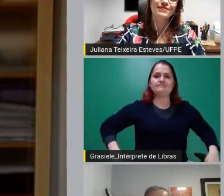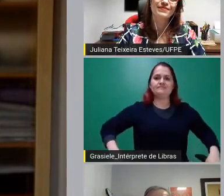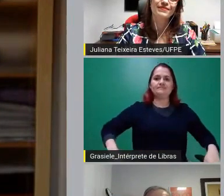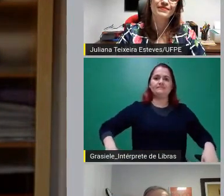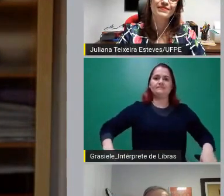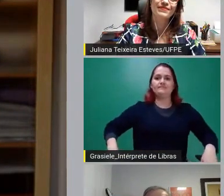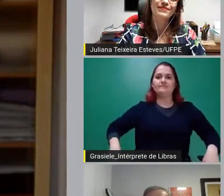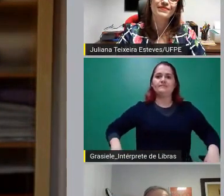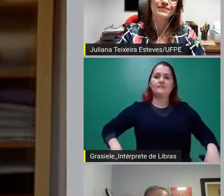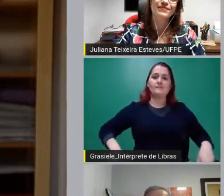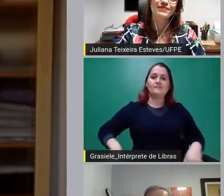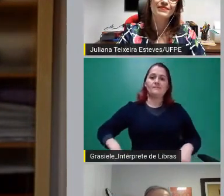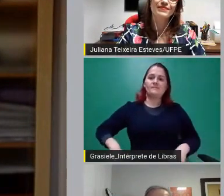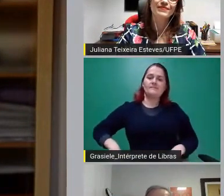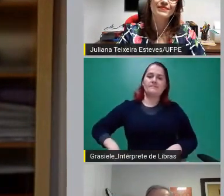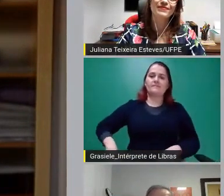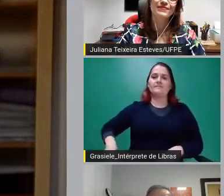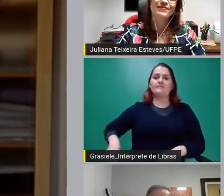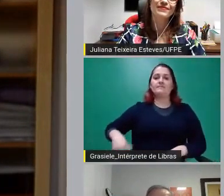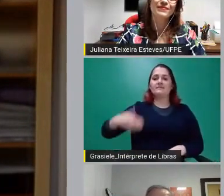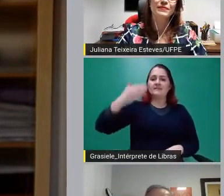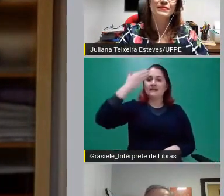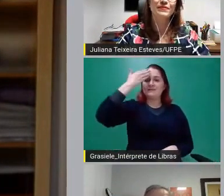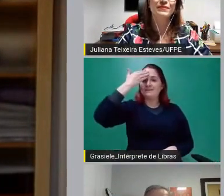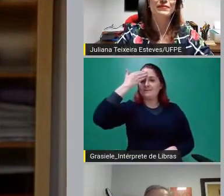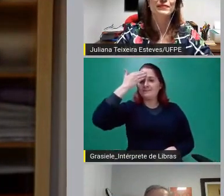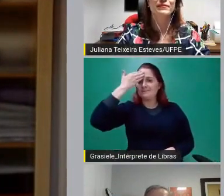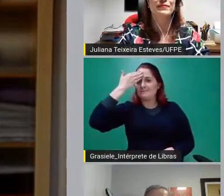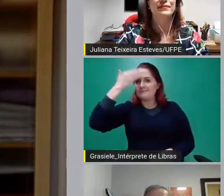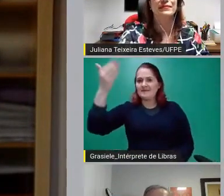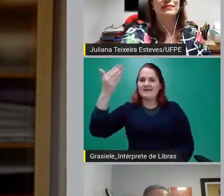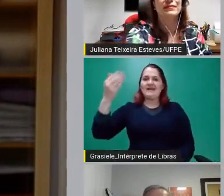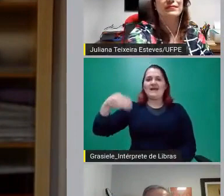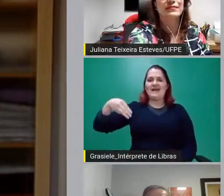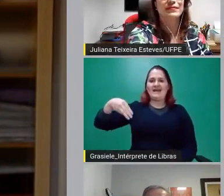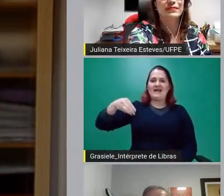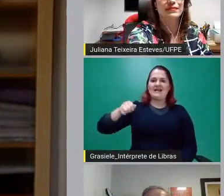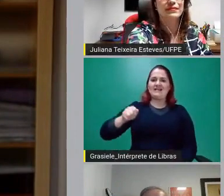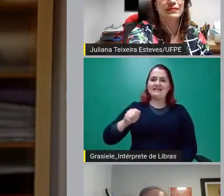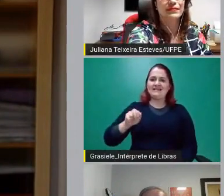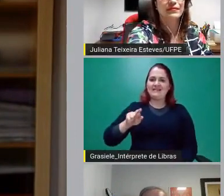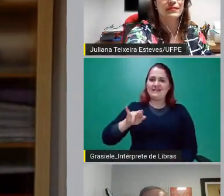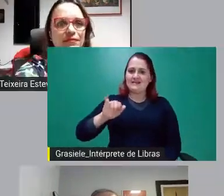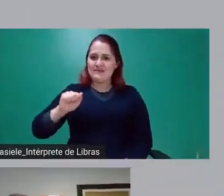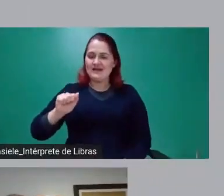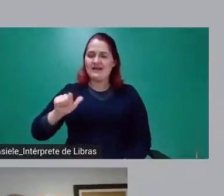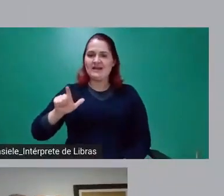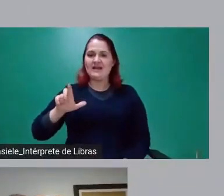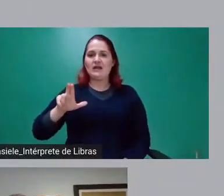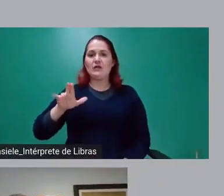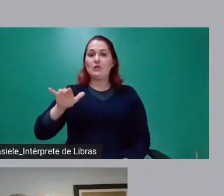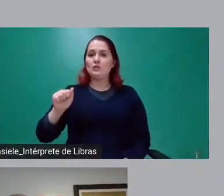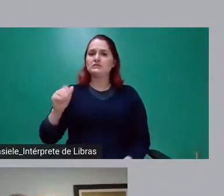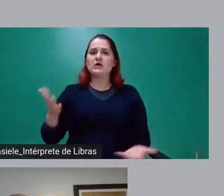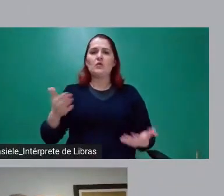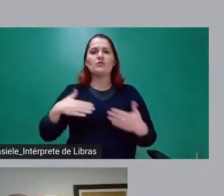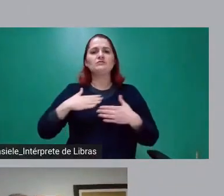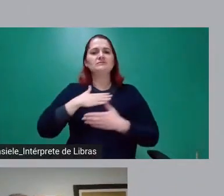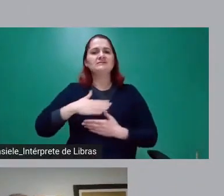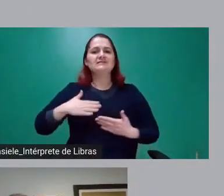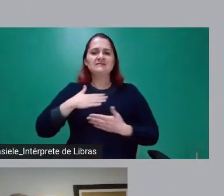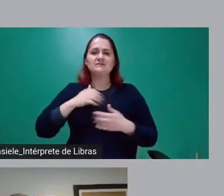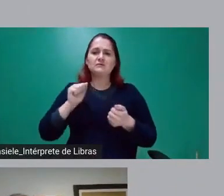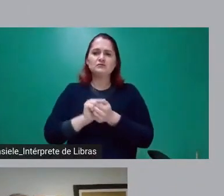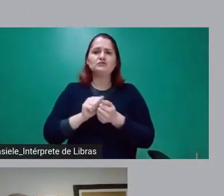Obrigado, Maria Lúcia. É uma satisfação estar aqui com você e com os colegas e as